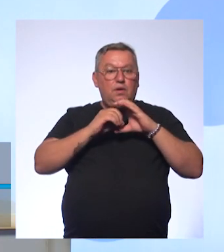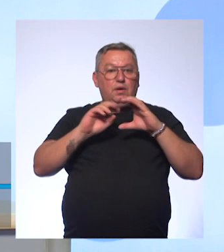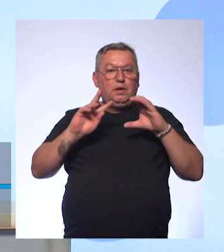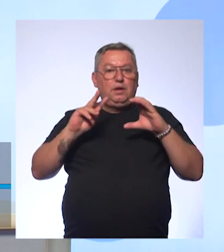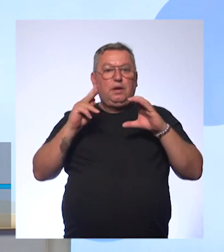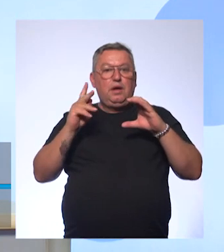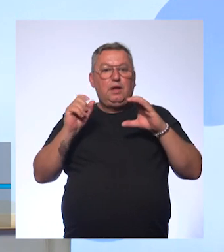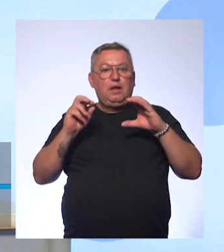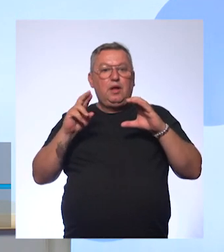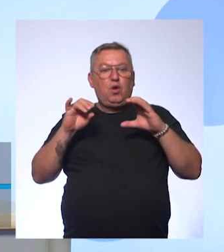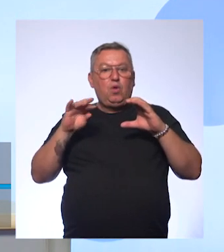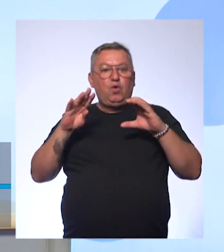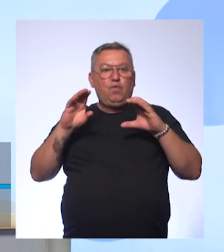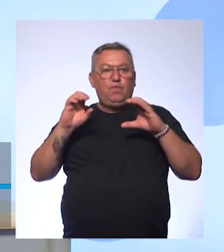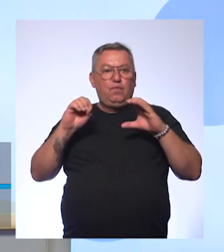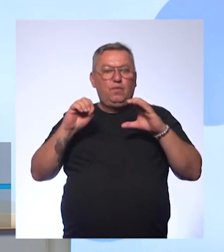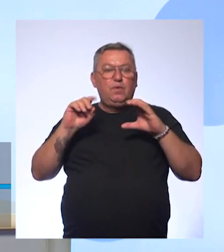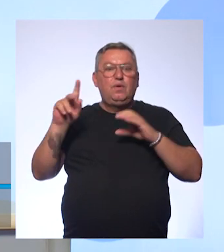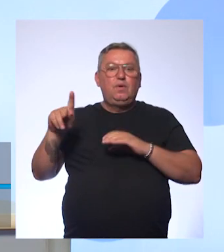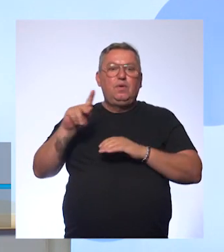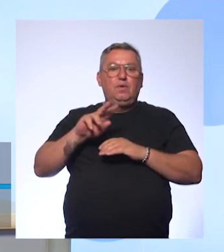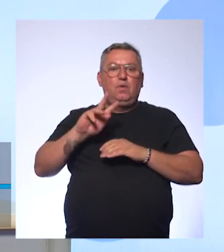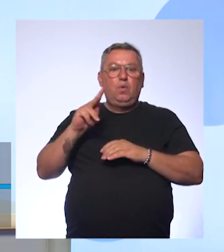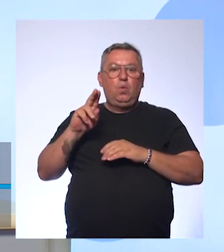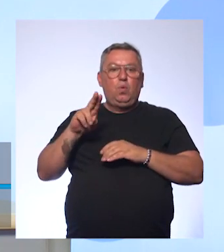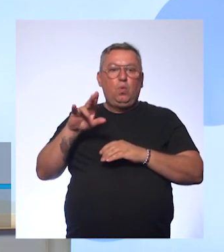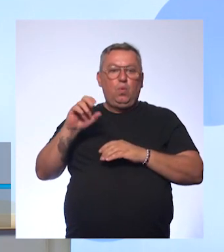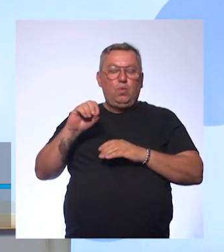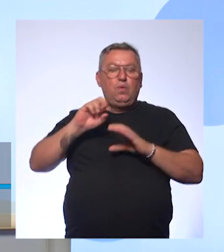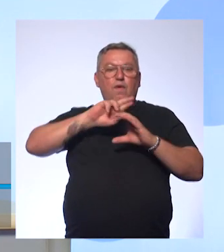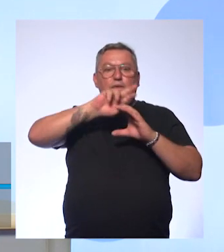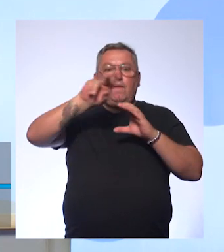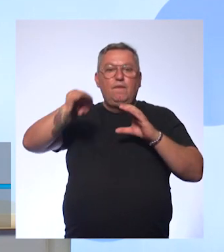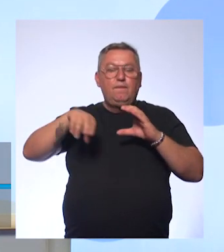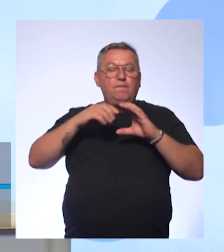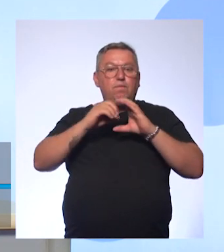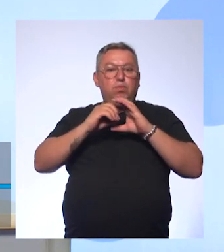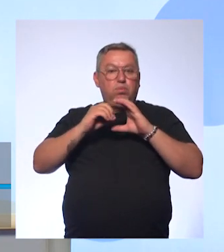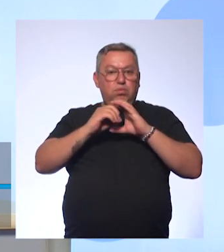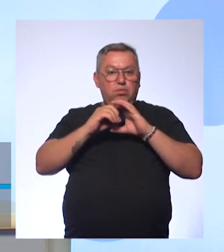heterótrofos, é isso? O professor Hugo falou que é multicelular,